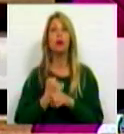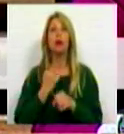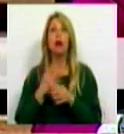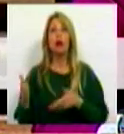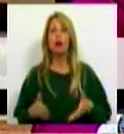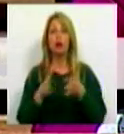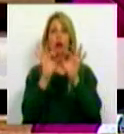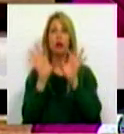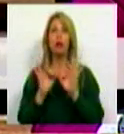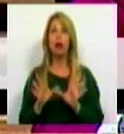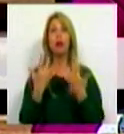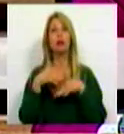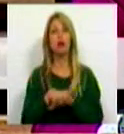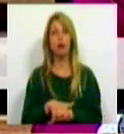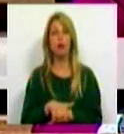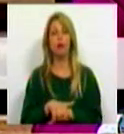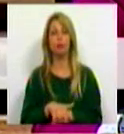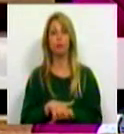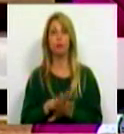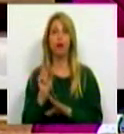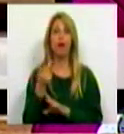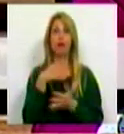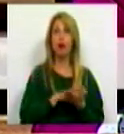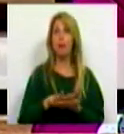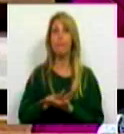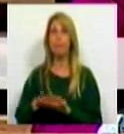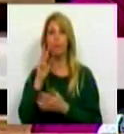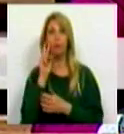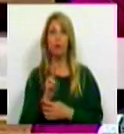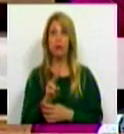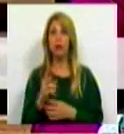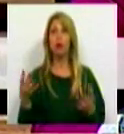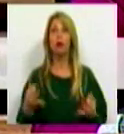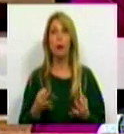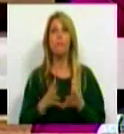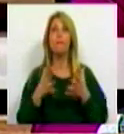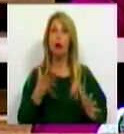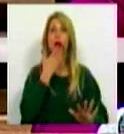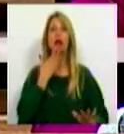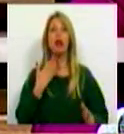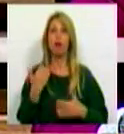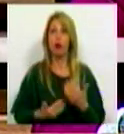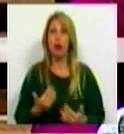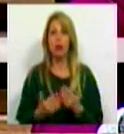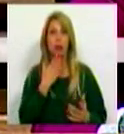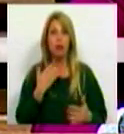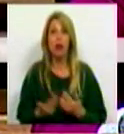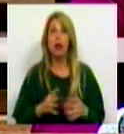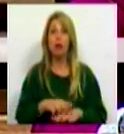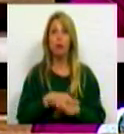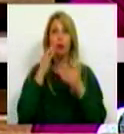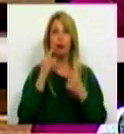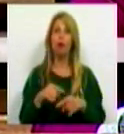estratégia comum e integradora. Os dois pilares desta visão são a maior eficácia e a maior eficiência da administração